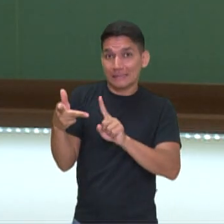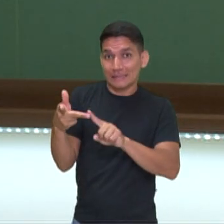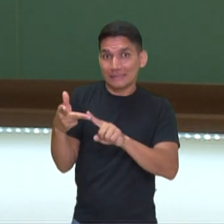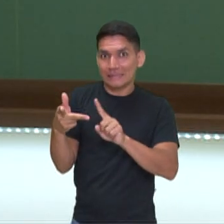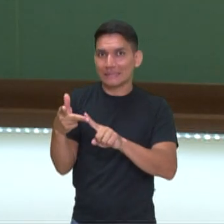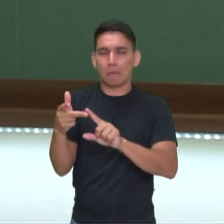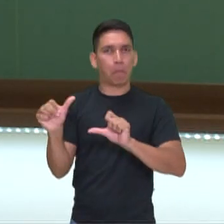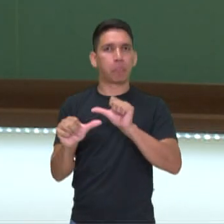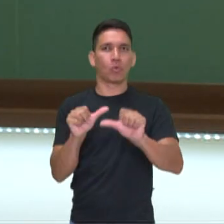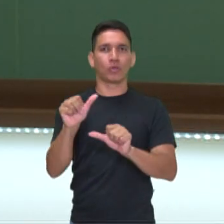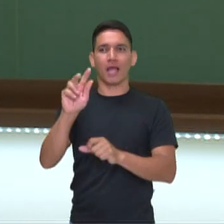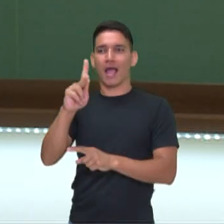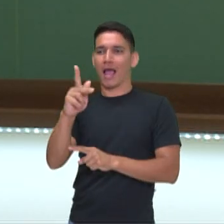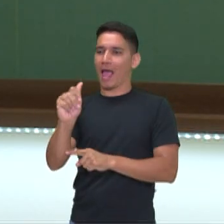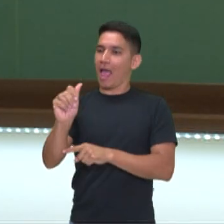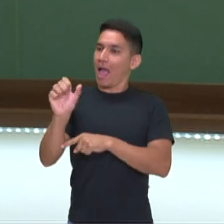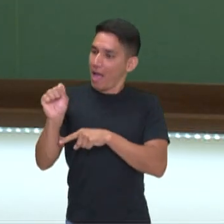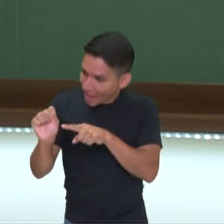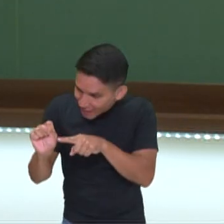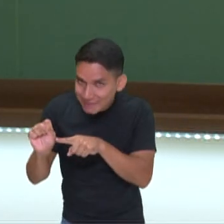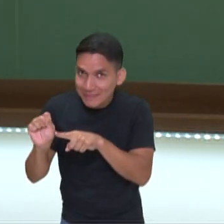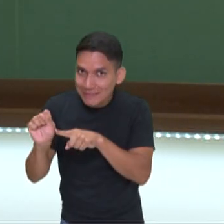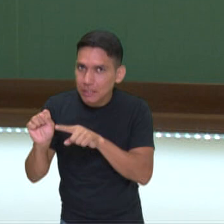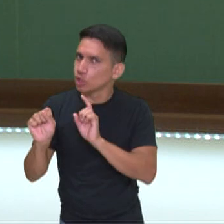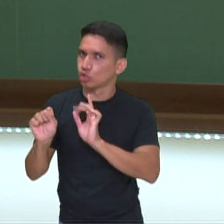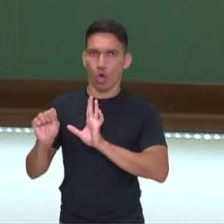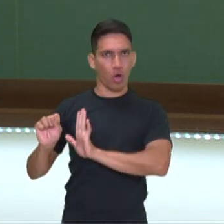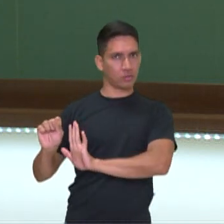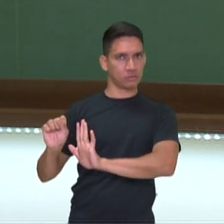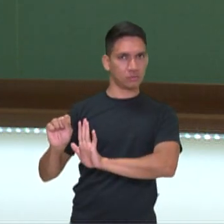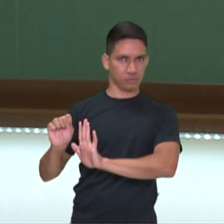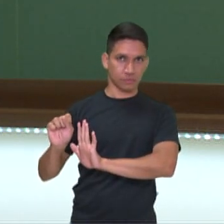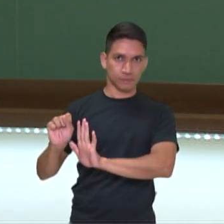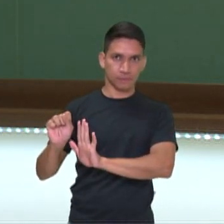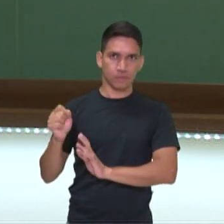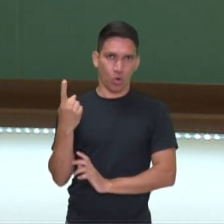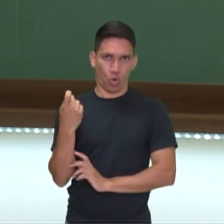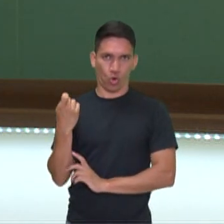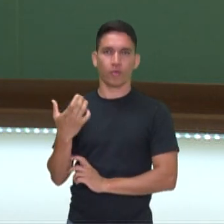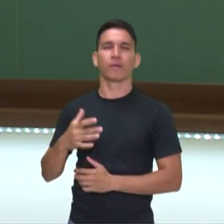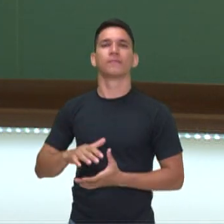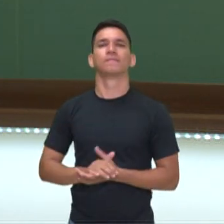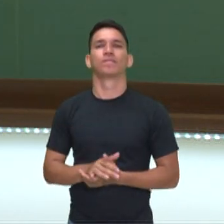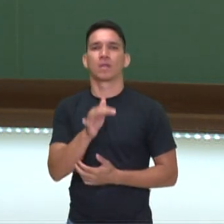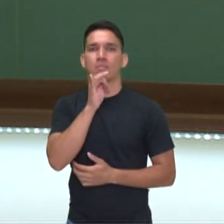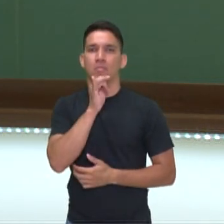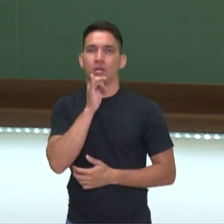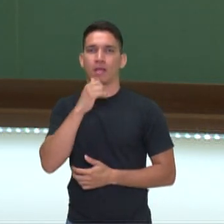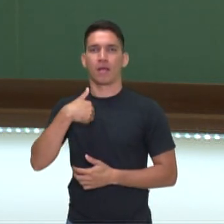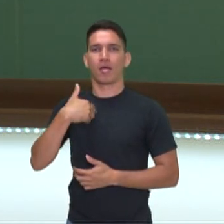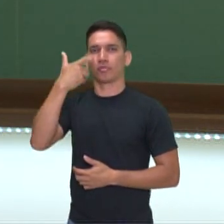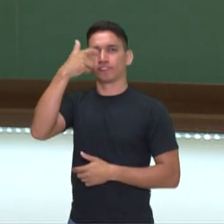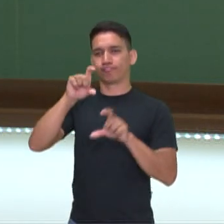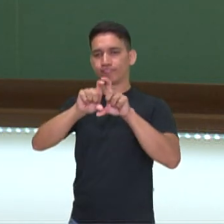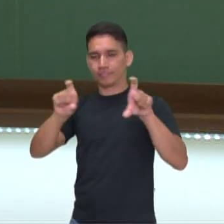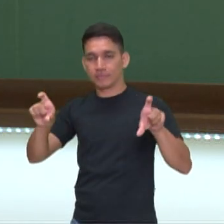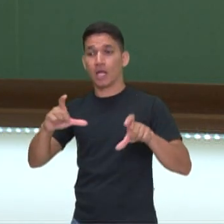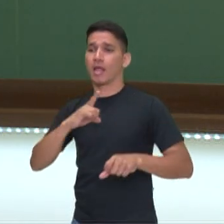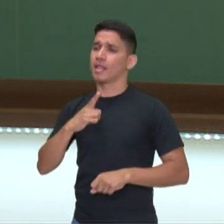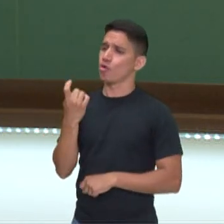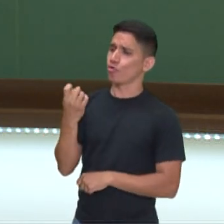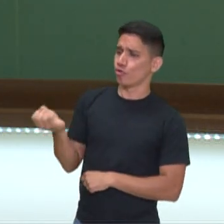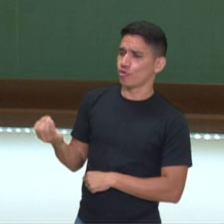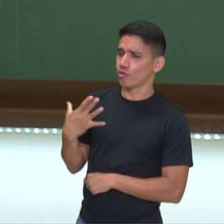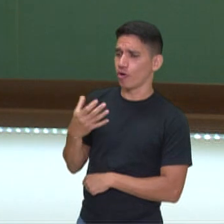has. I have a new car, she has a new car. Eu tenho um carro novo, ela tem um